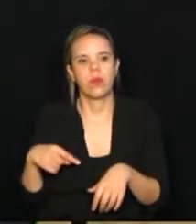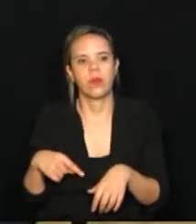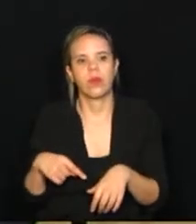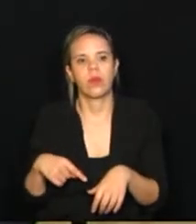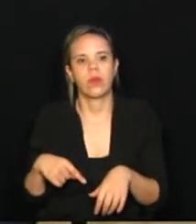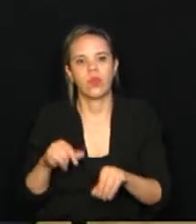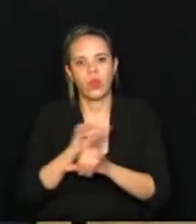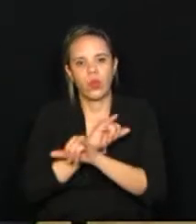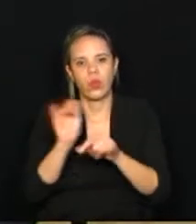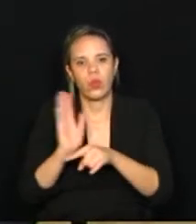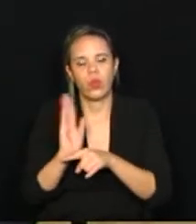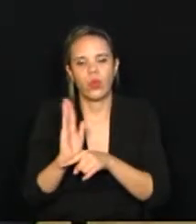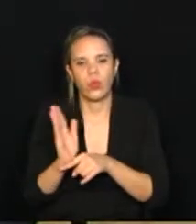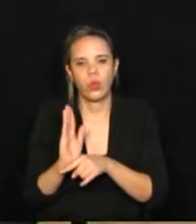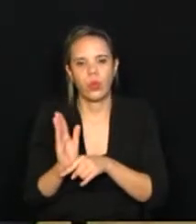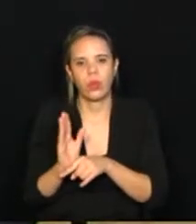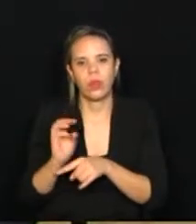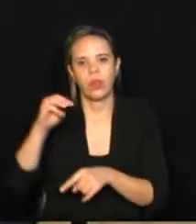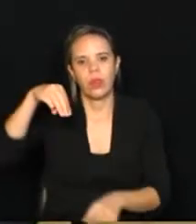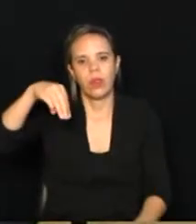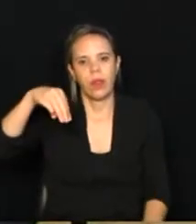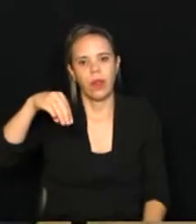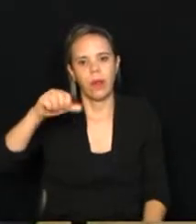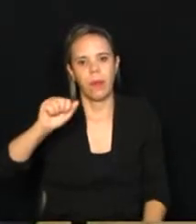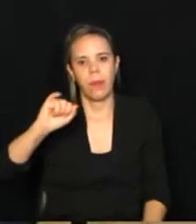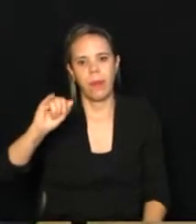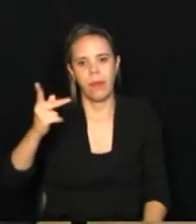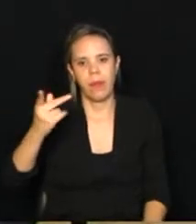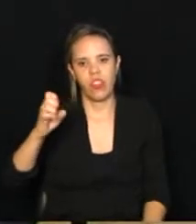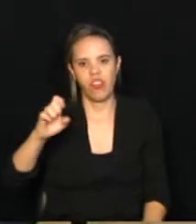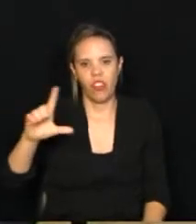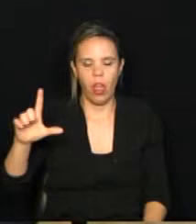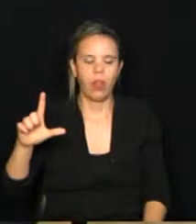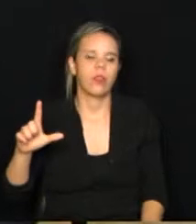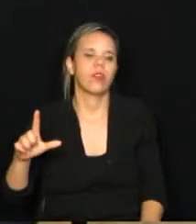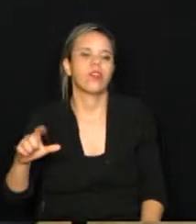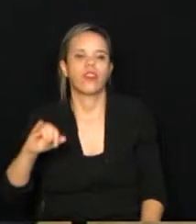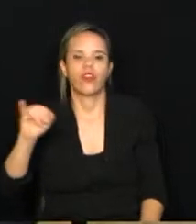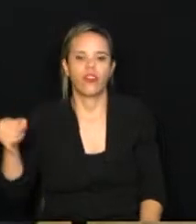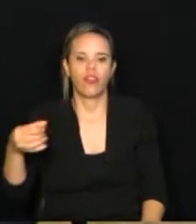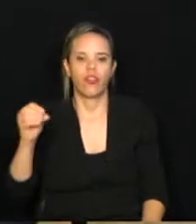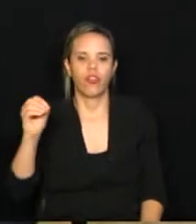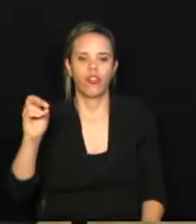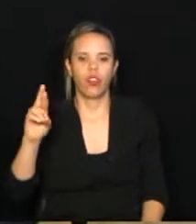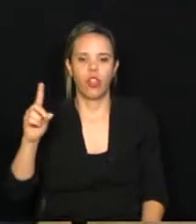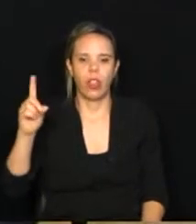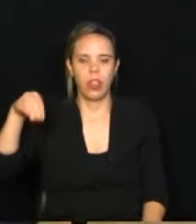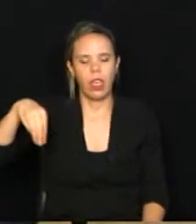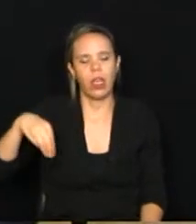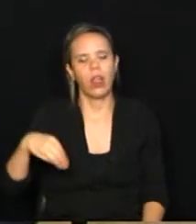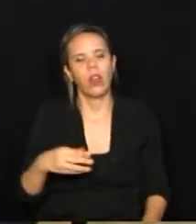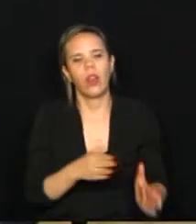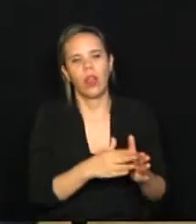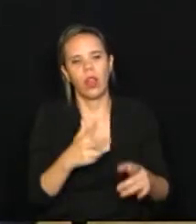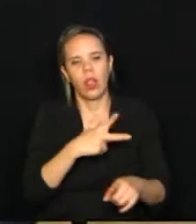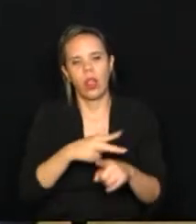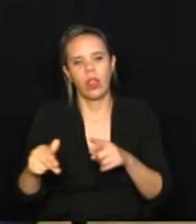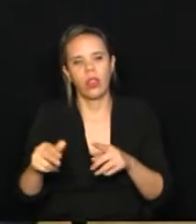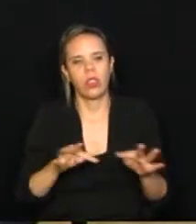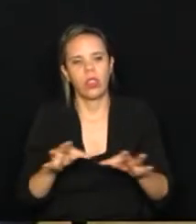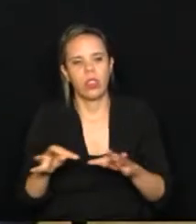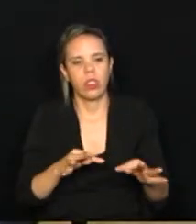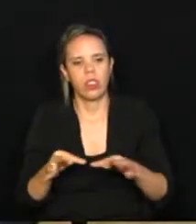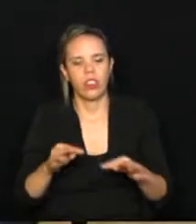documentário do Michael Jordan que relembrou aquele período no Chicago Bulls. E quando você estava falando dos treinamentos que eram